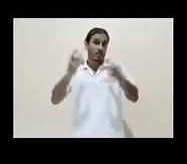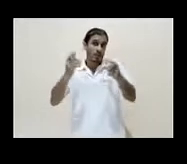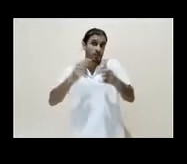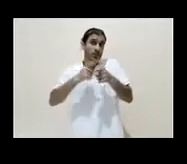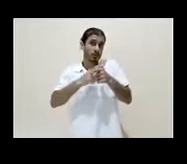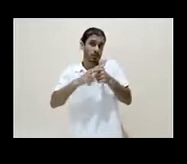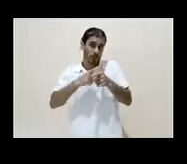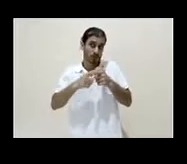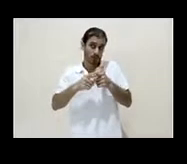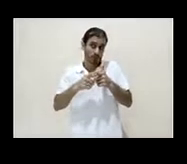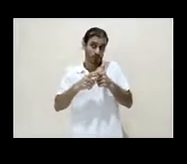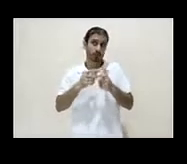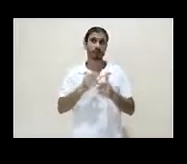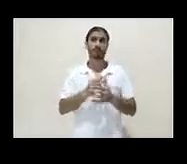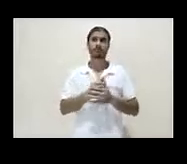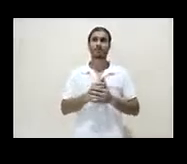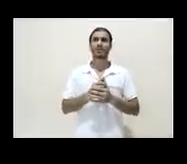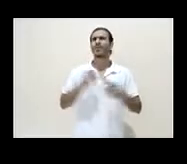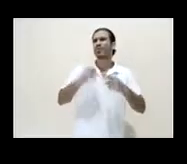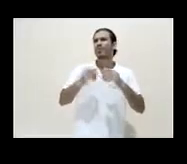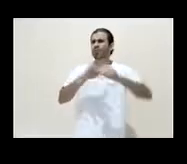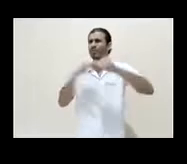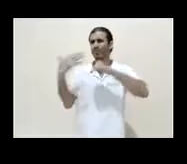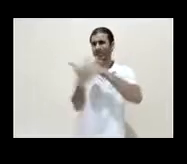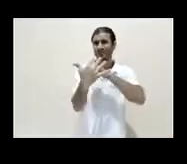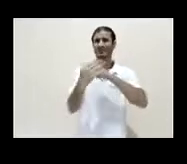Porque com a Covid-19,